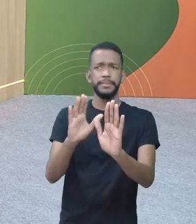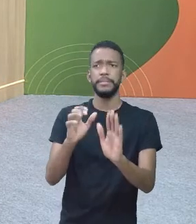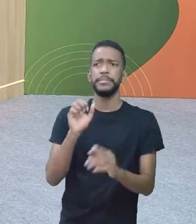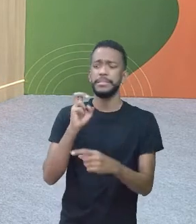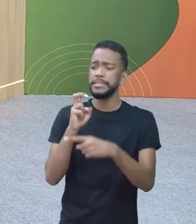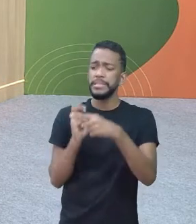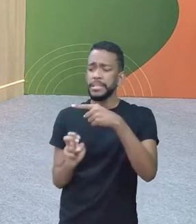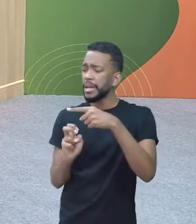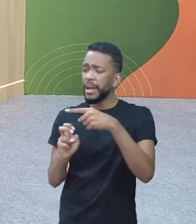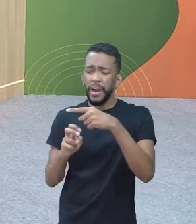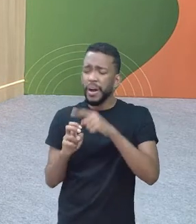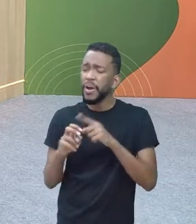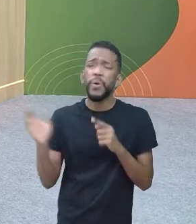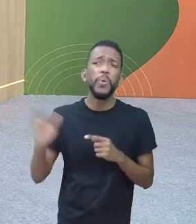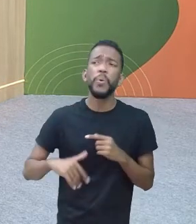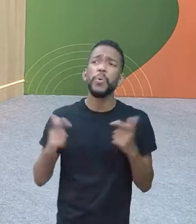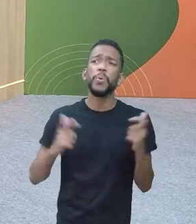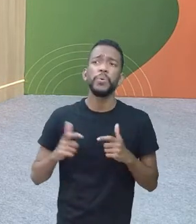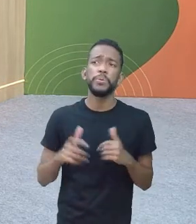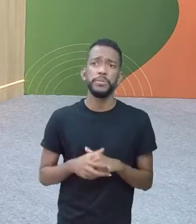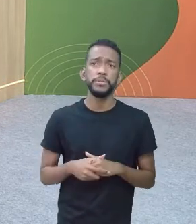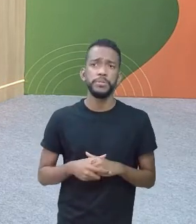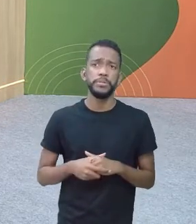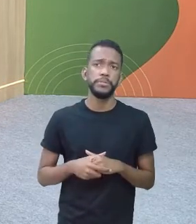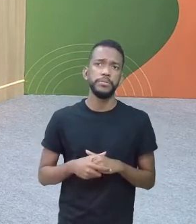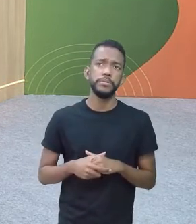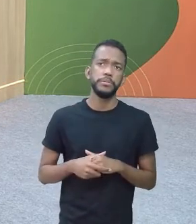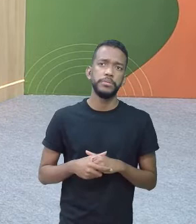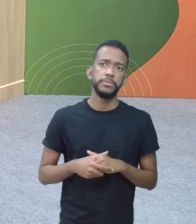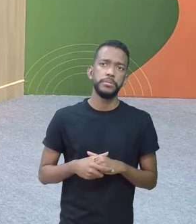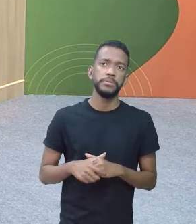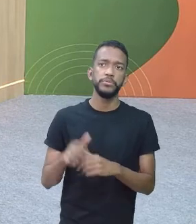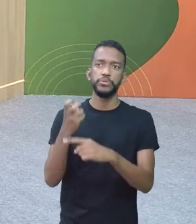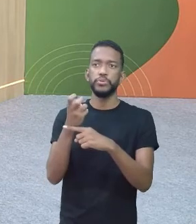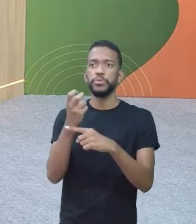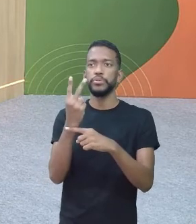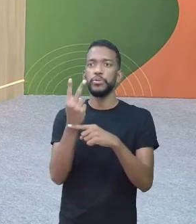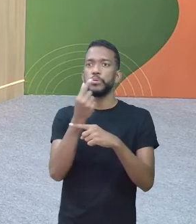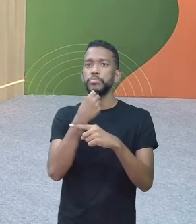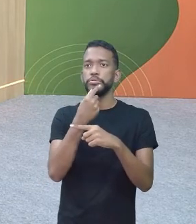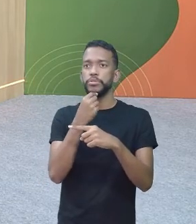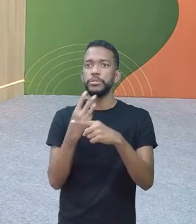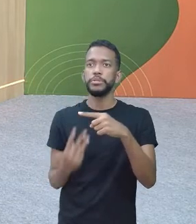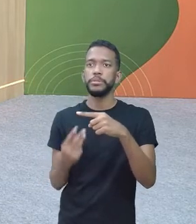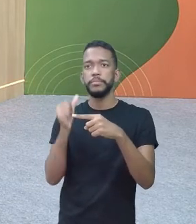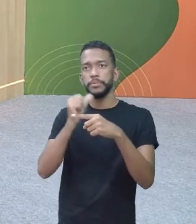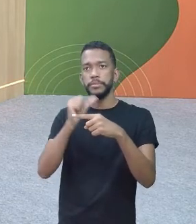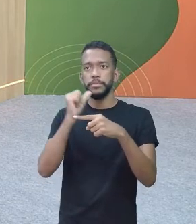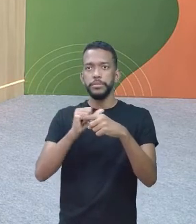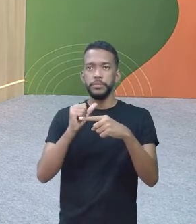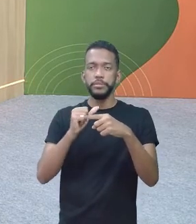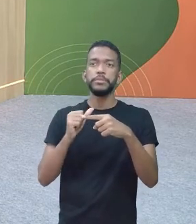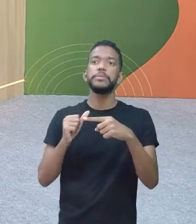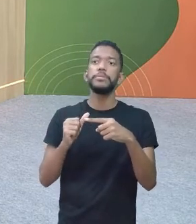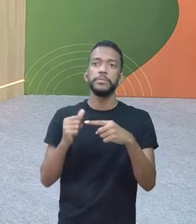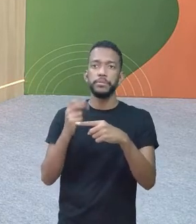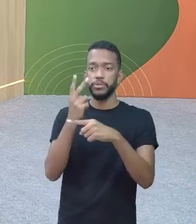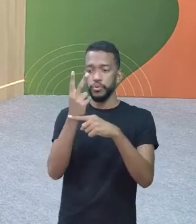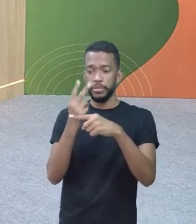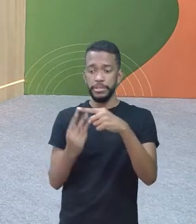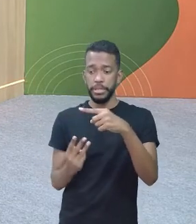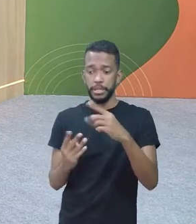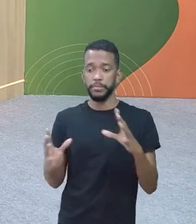esses 5 estudantes veio de onde? Aqui a gente tem, ó, 2 meninos e 3 meninas. Então, eu juntei esse 2